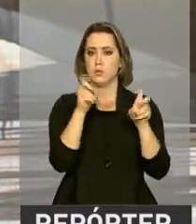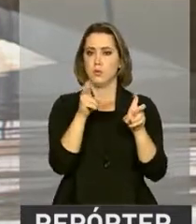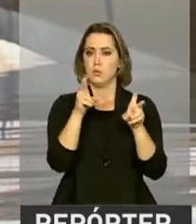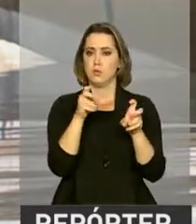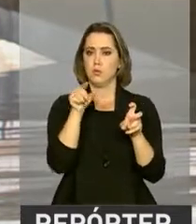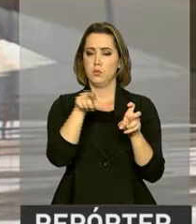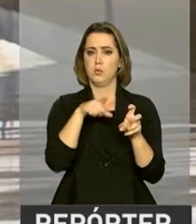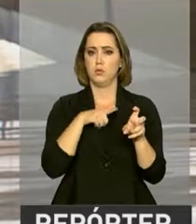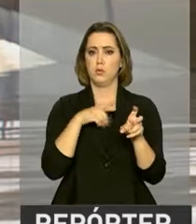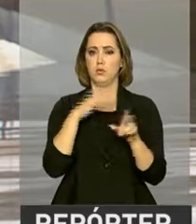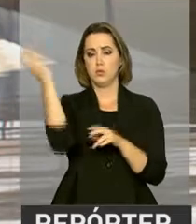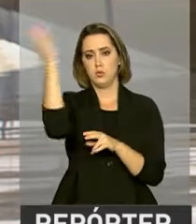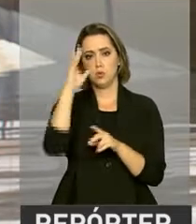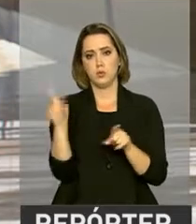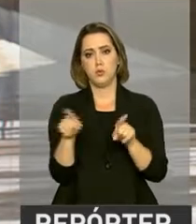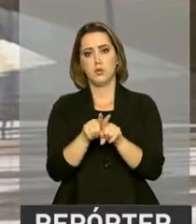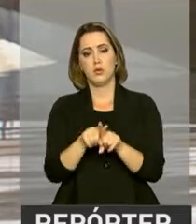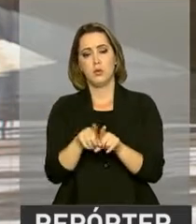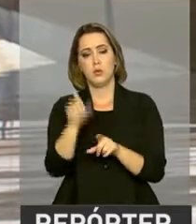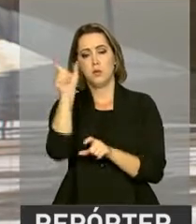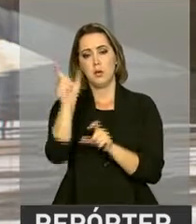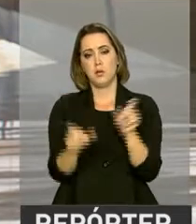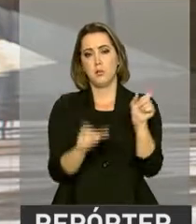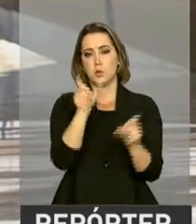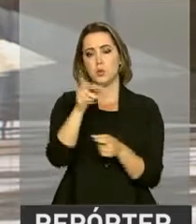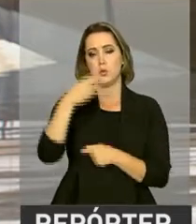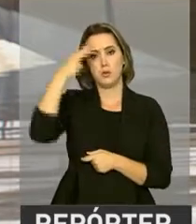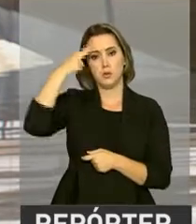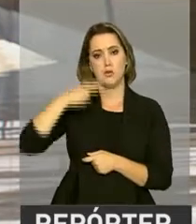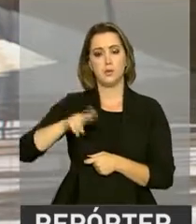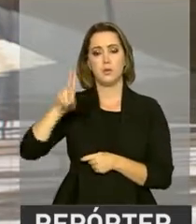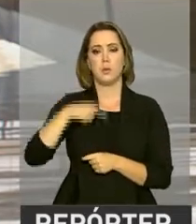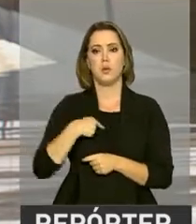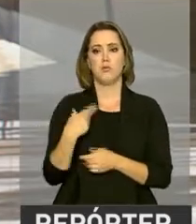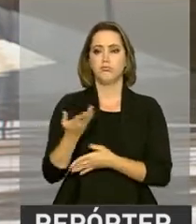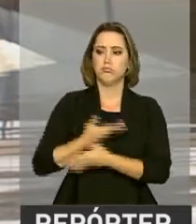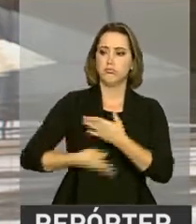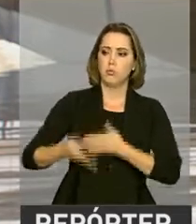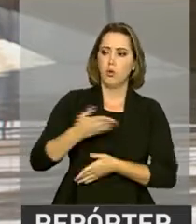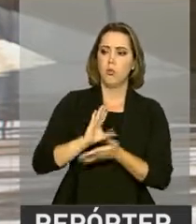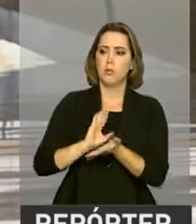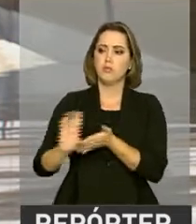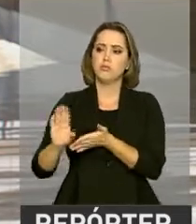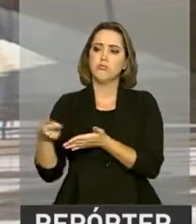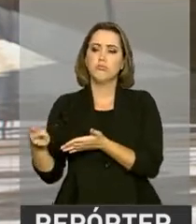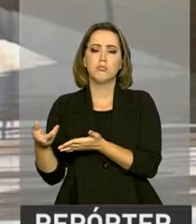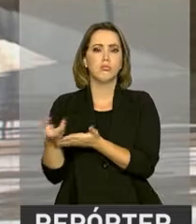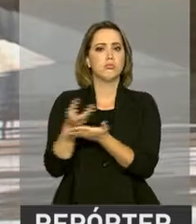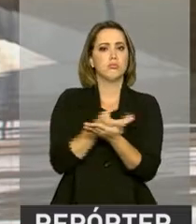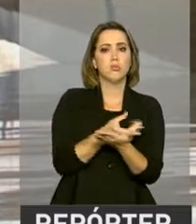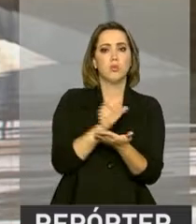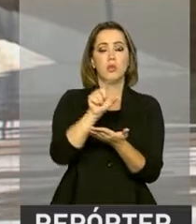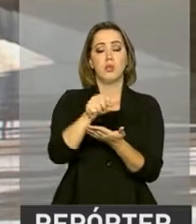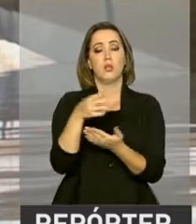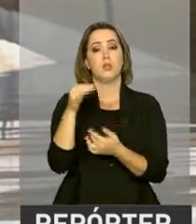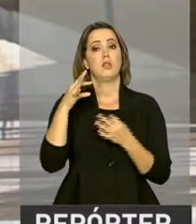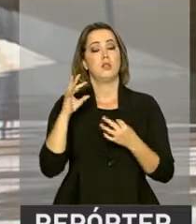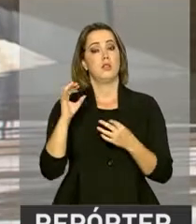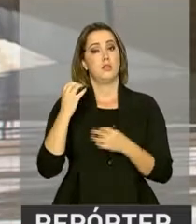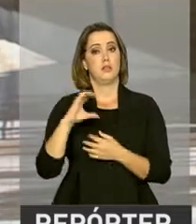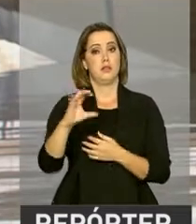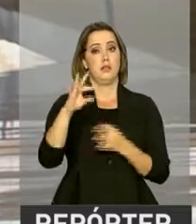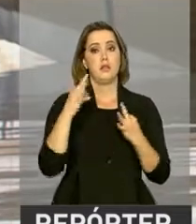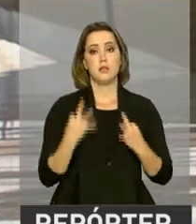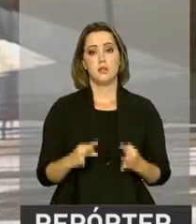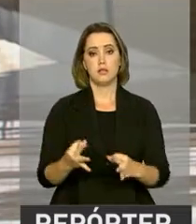de brasileiros e espanhóis como comércio investimentos e cooperação em ciência tecnologia e